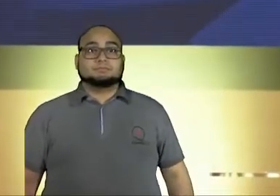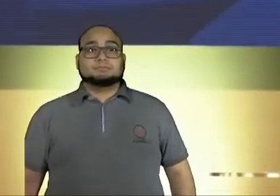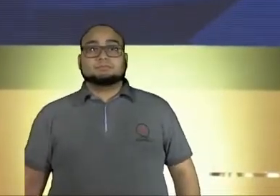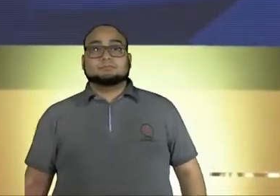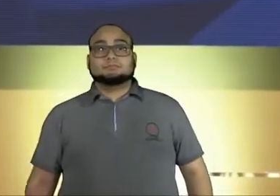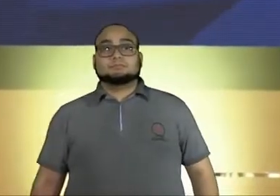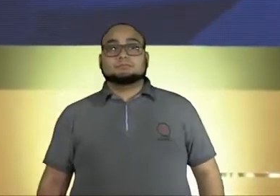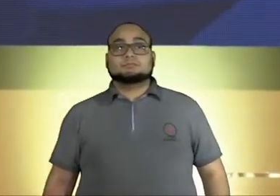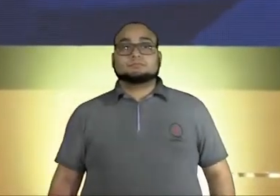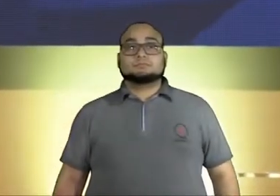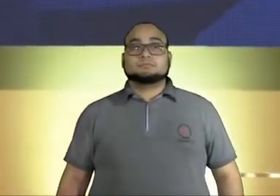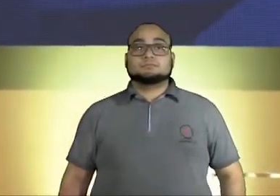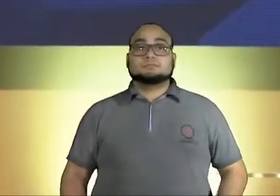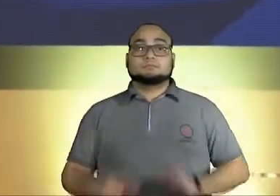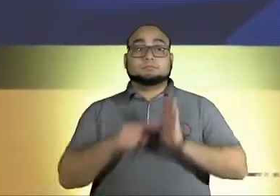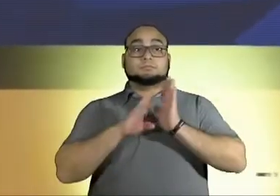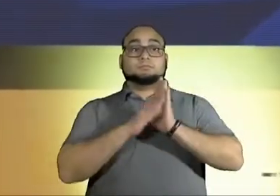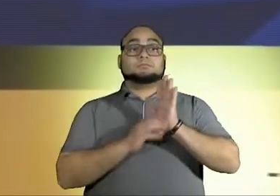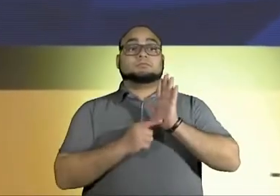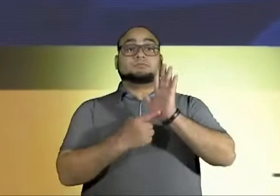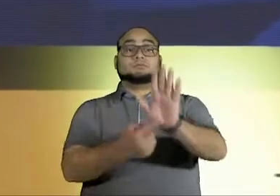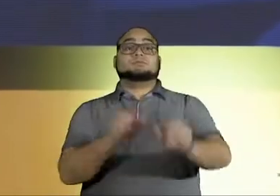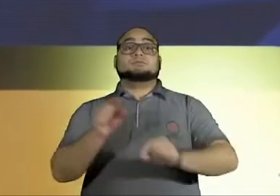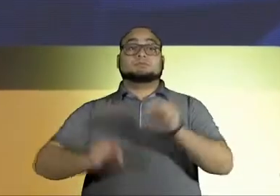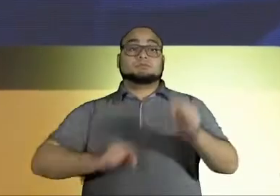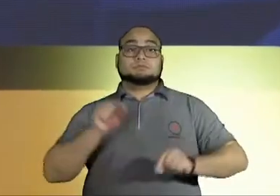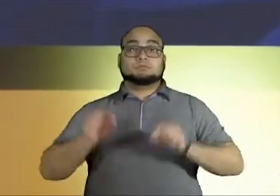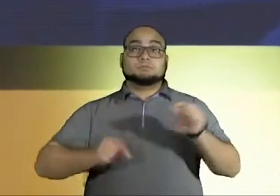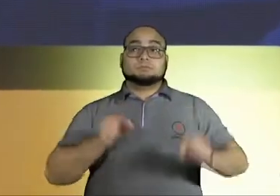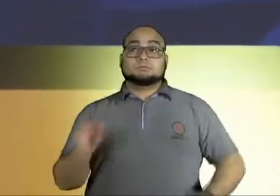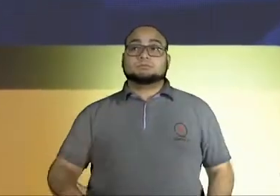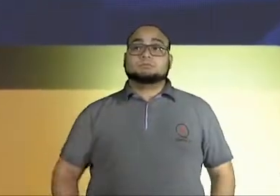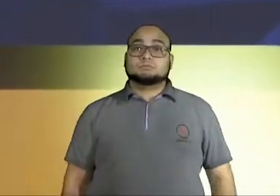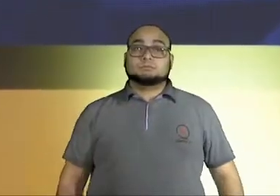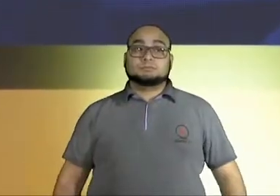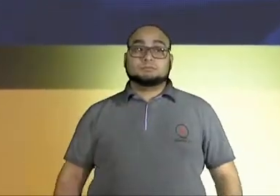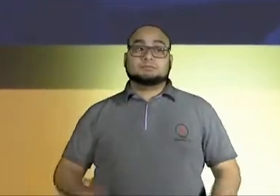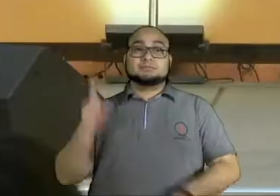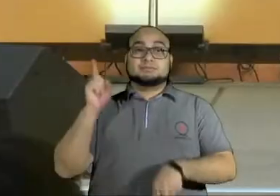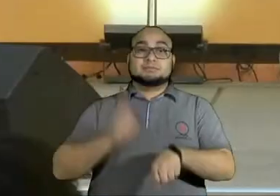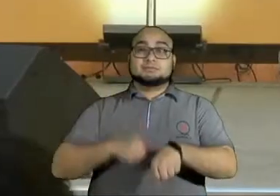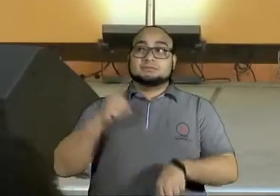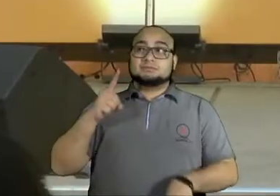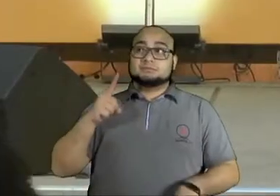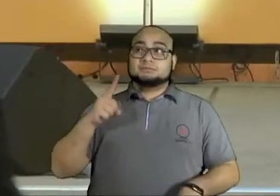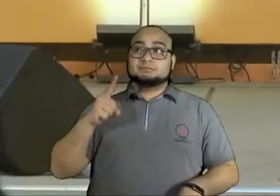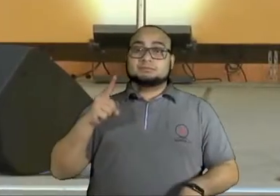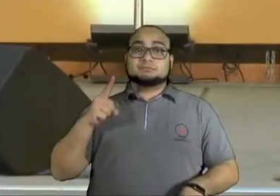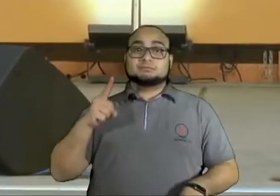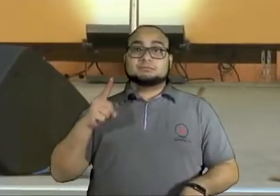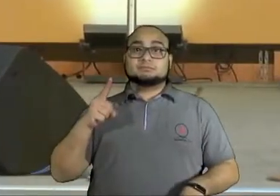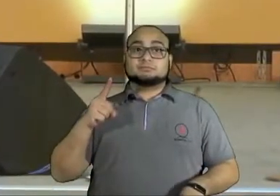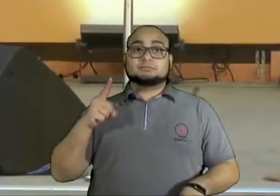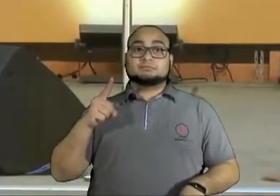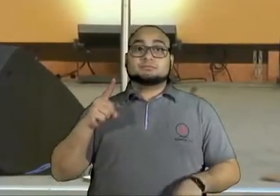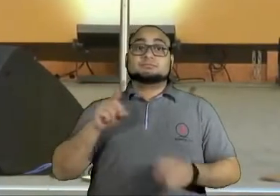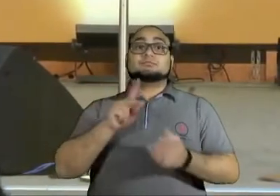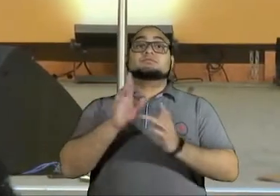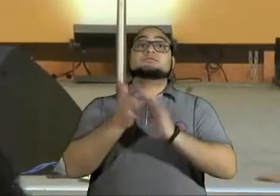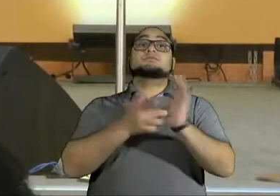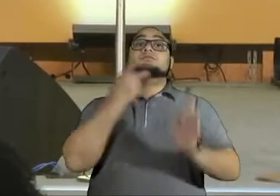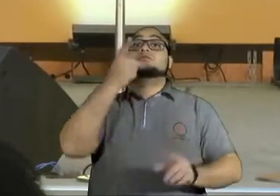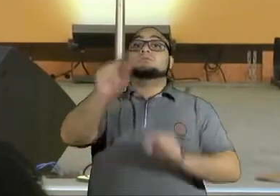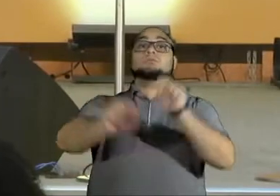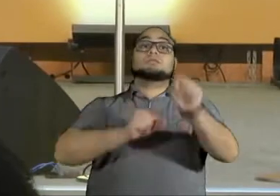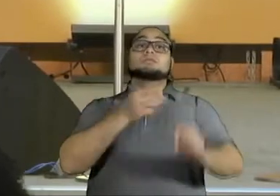O texto diz assim: e vendo que já estava chegando a hora, disse, tenho sede. Você leu comigo, em casa medita